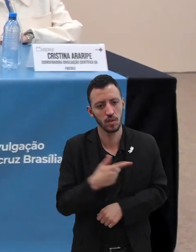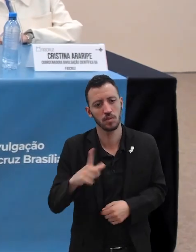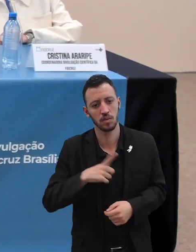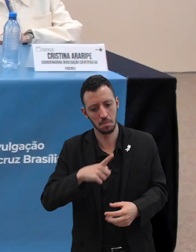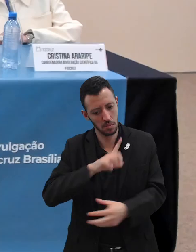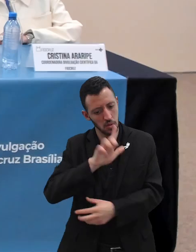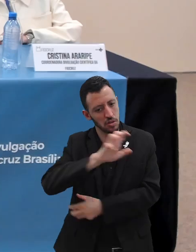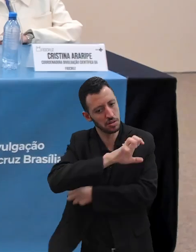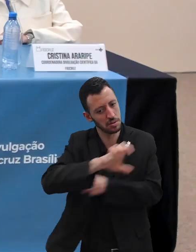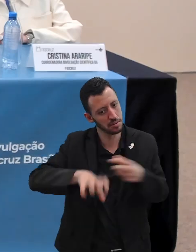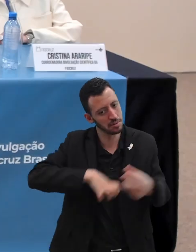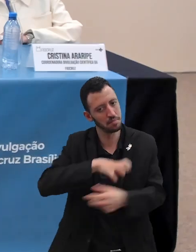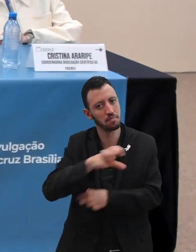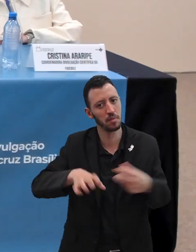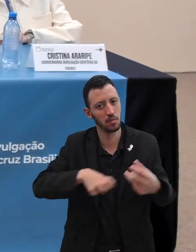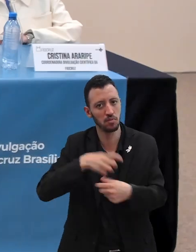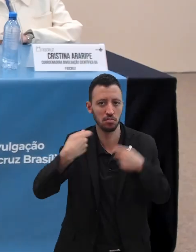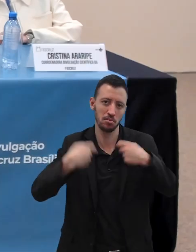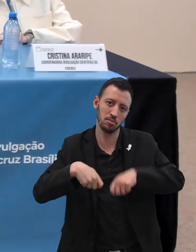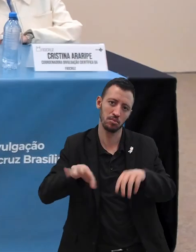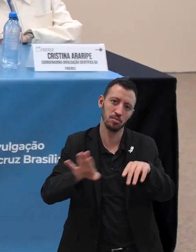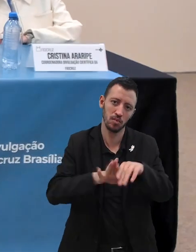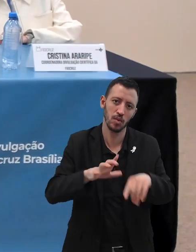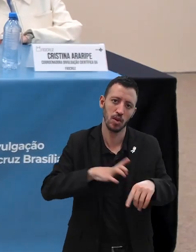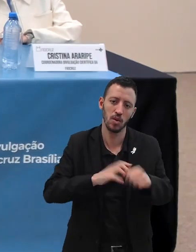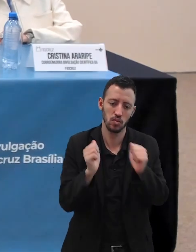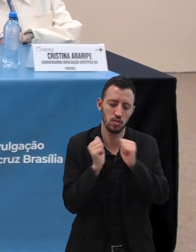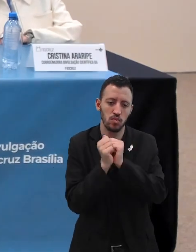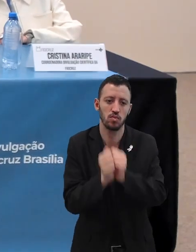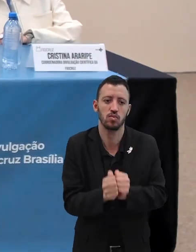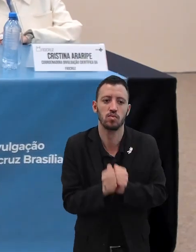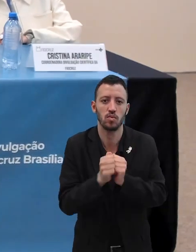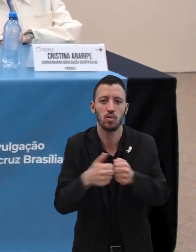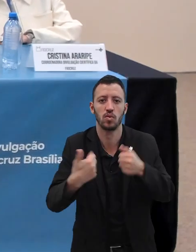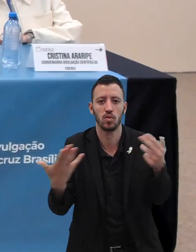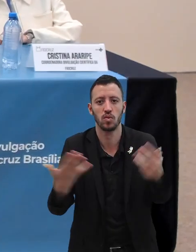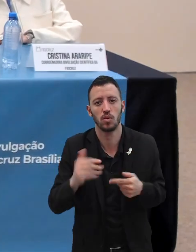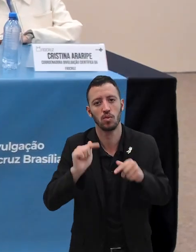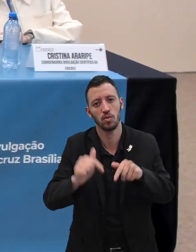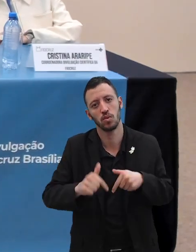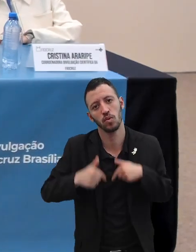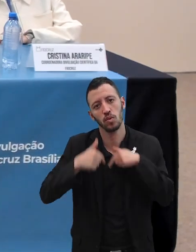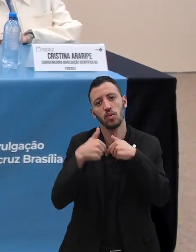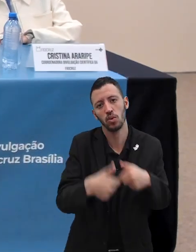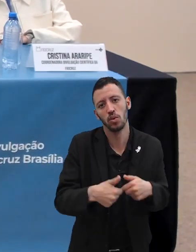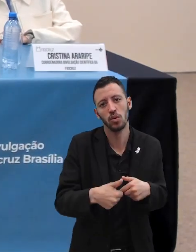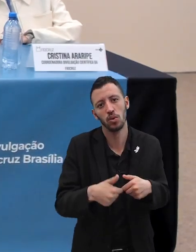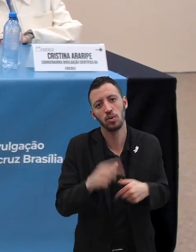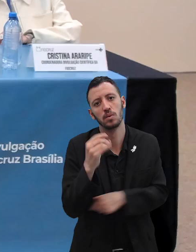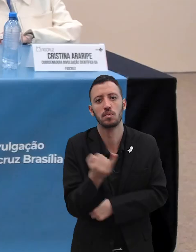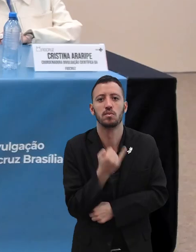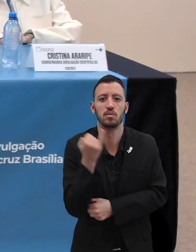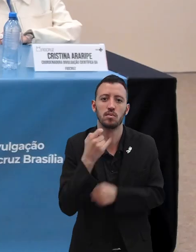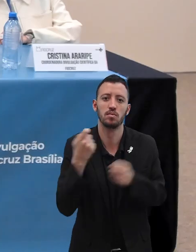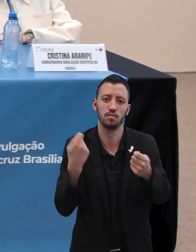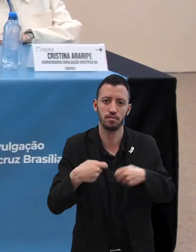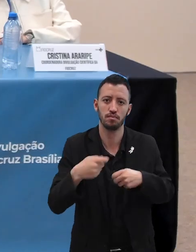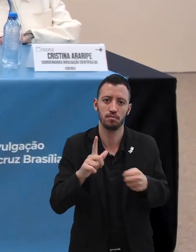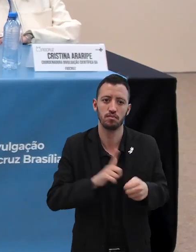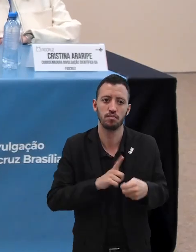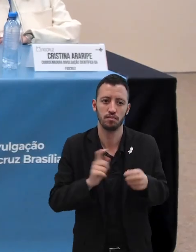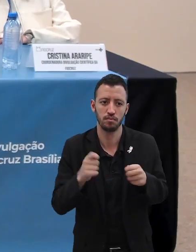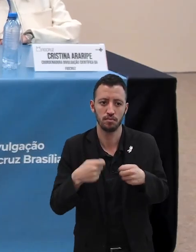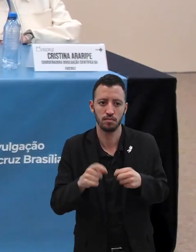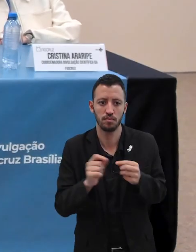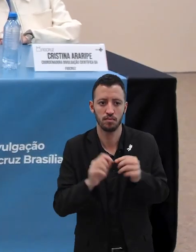de greve, né, e que precisamos estar juntos e juntas aqui nessa luta, e é muito assim, importante que isso ocorra